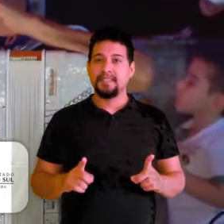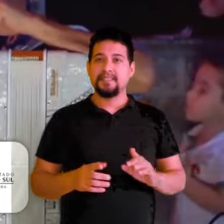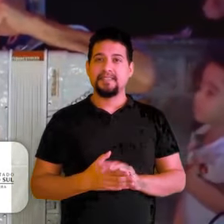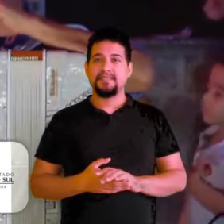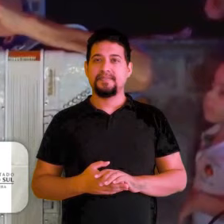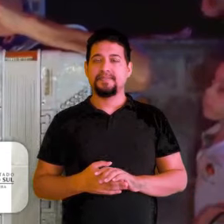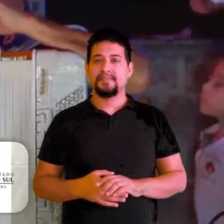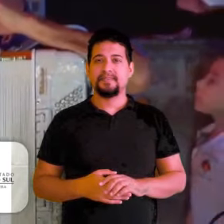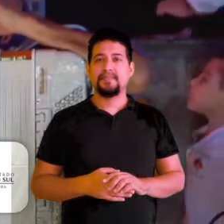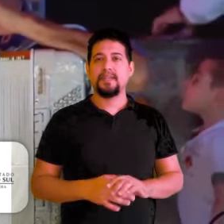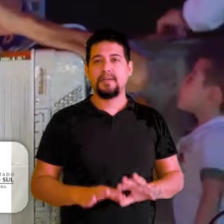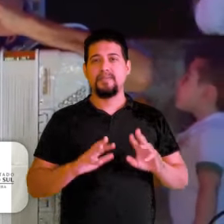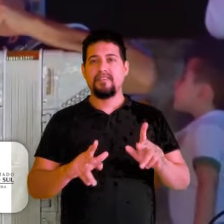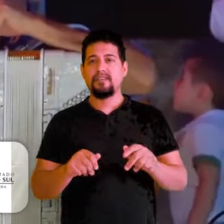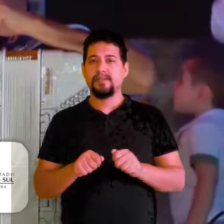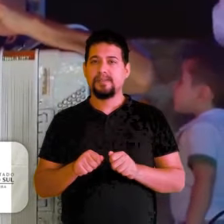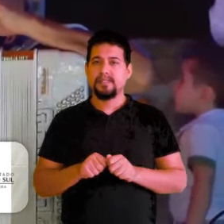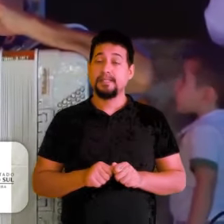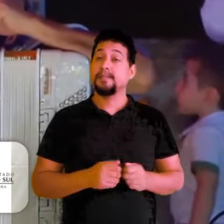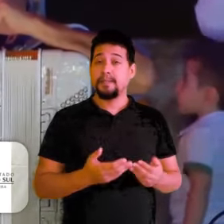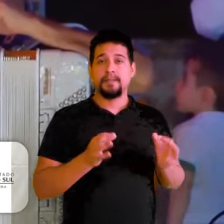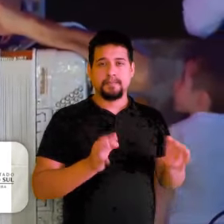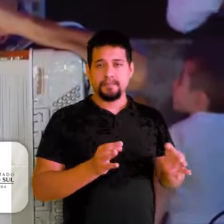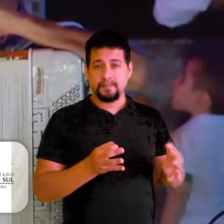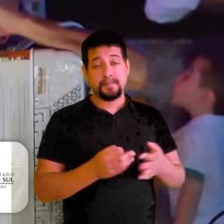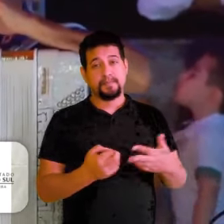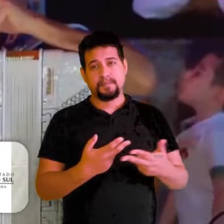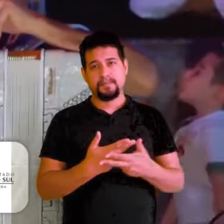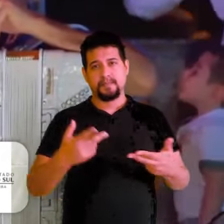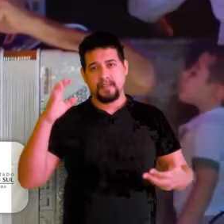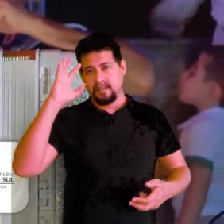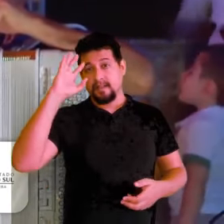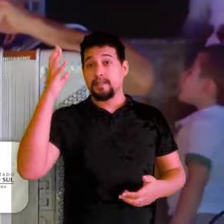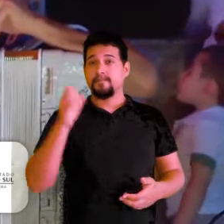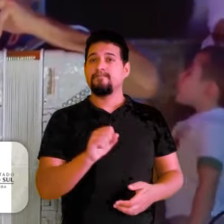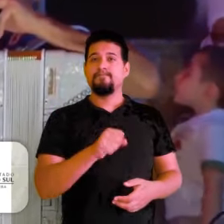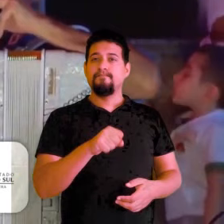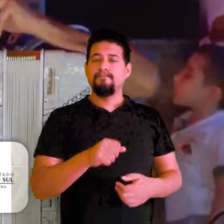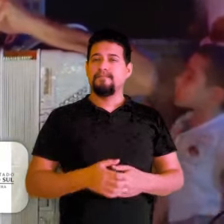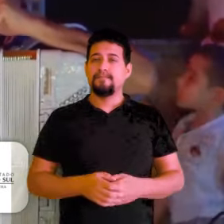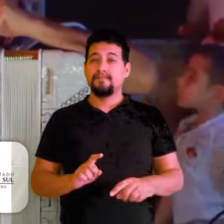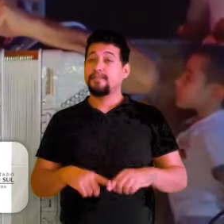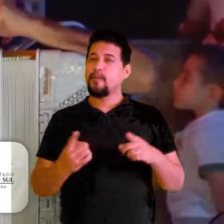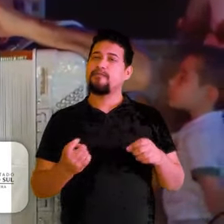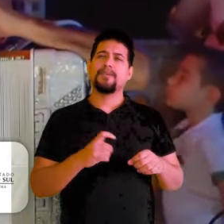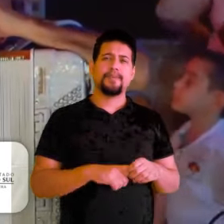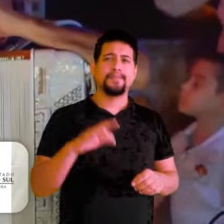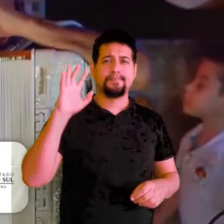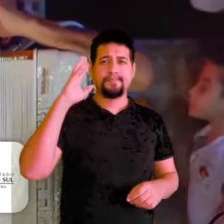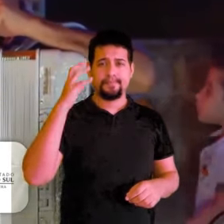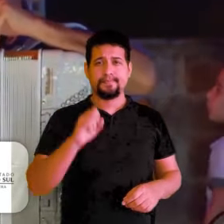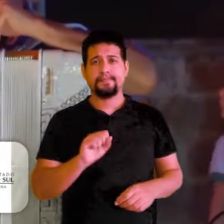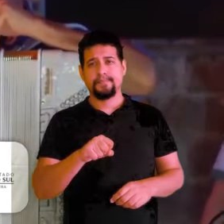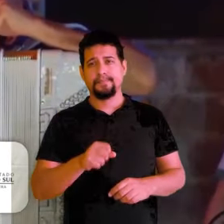Então, você deu uma volteada pelos pagos, mas é assim mesmo. As coisas acontecem e